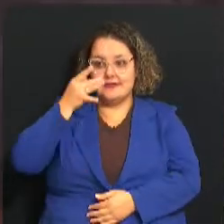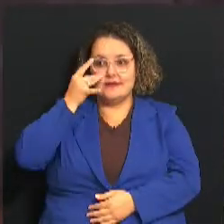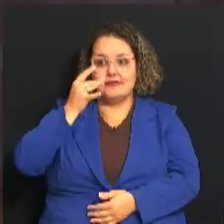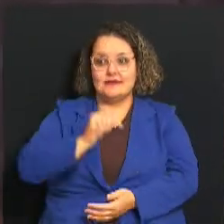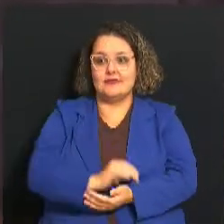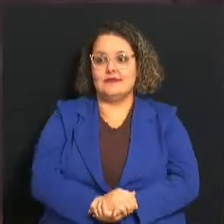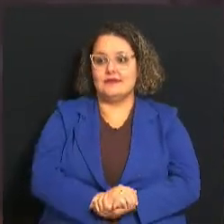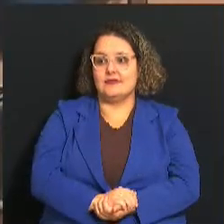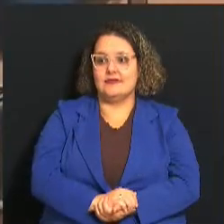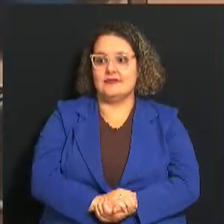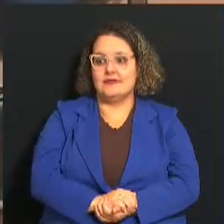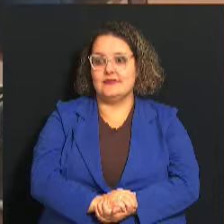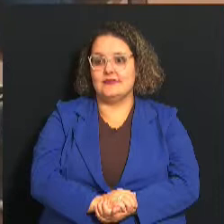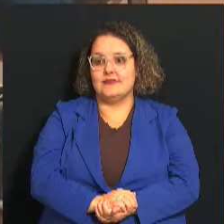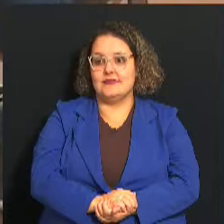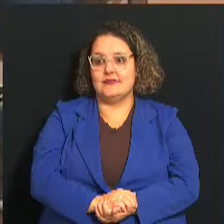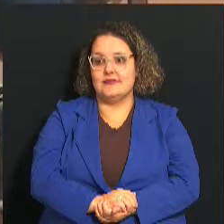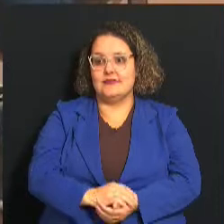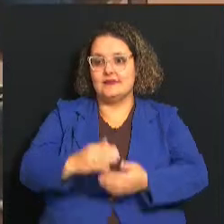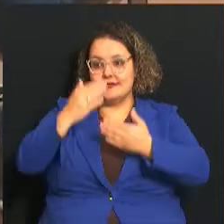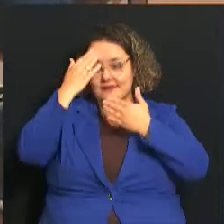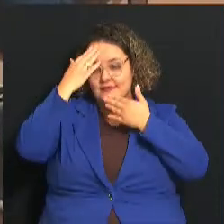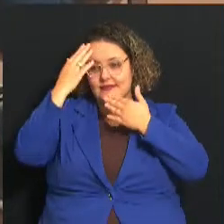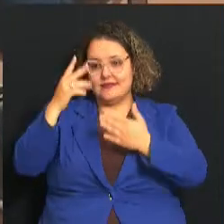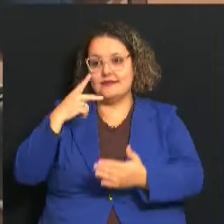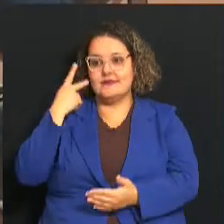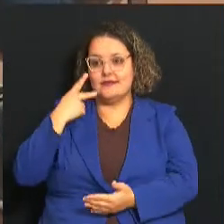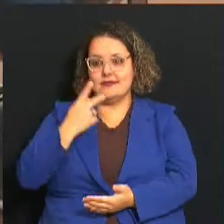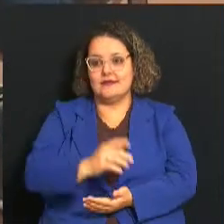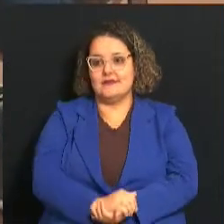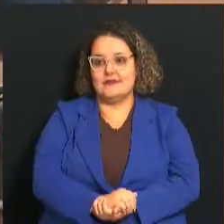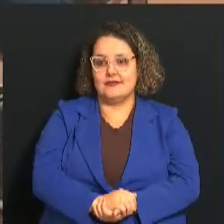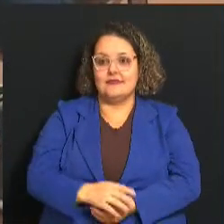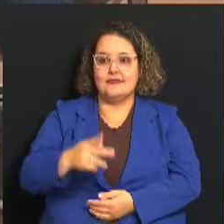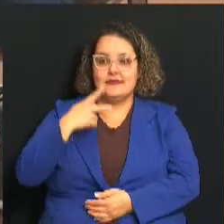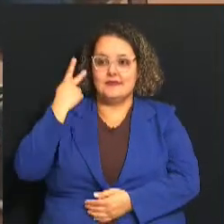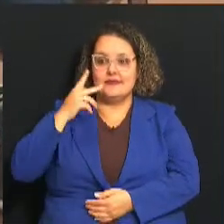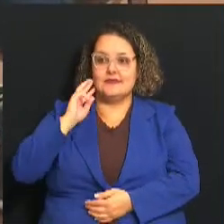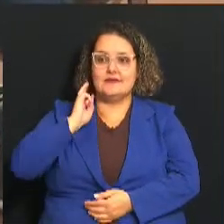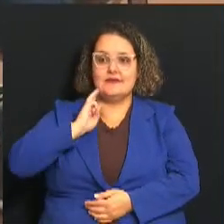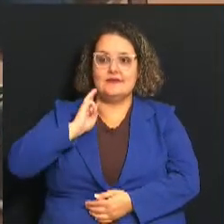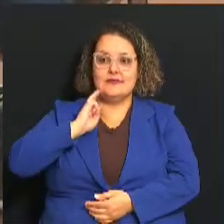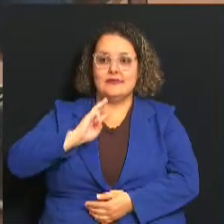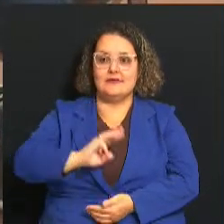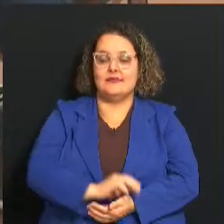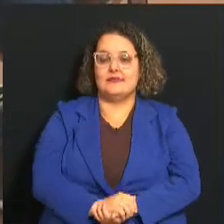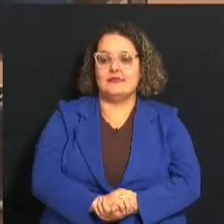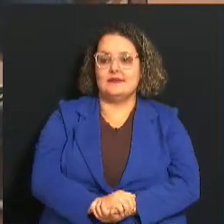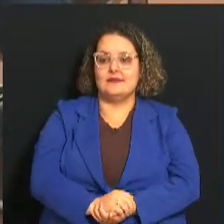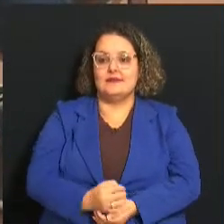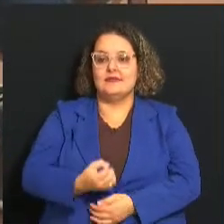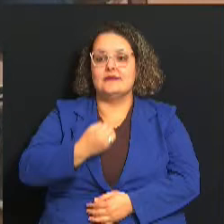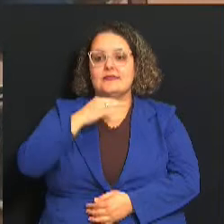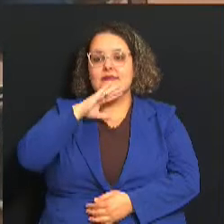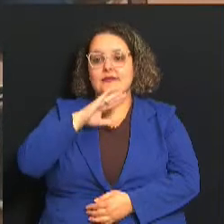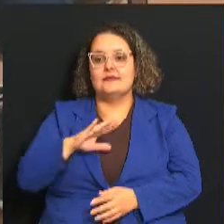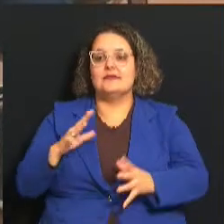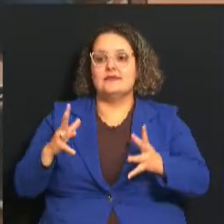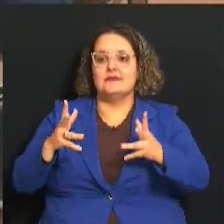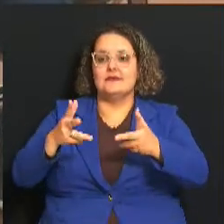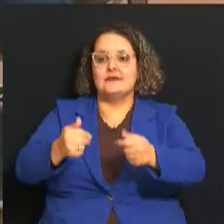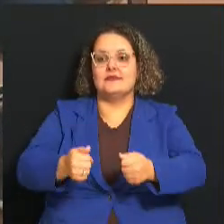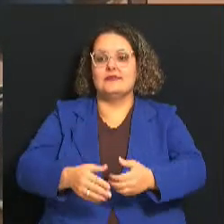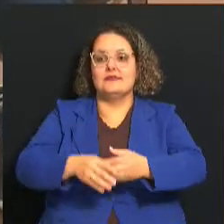Obrigado, vereador. Vereador Cecílio. Boa tarde a todas, a todos. Cumprimento o